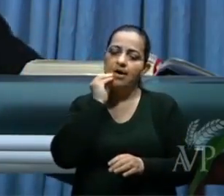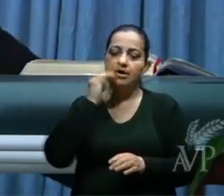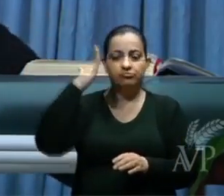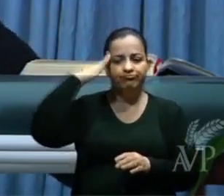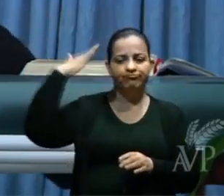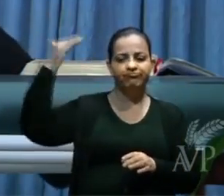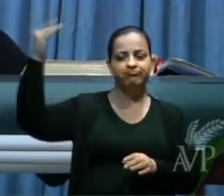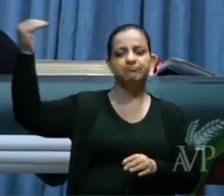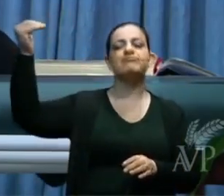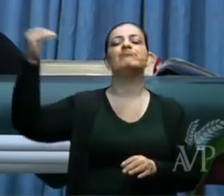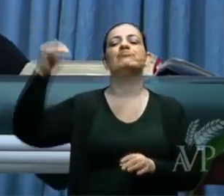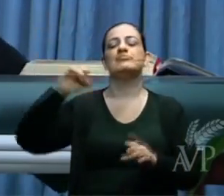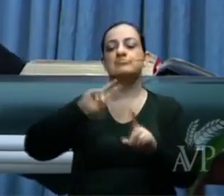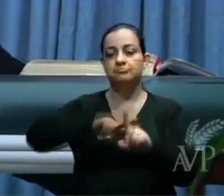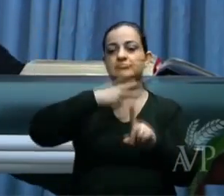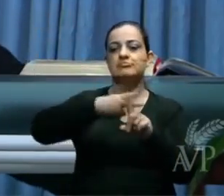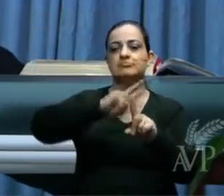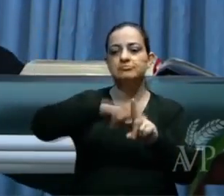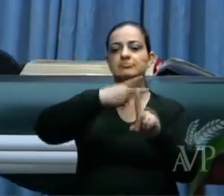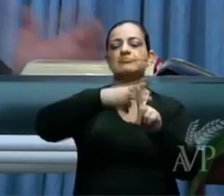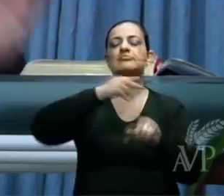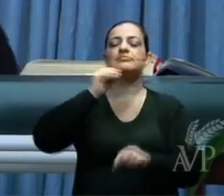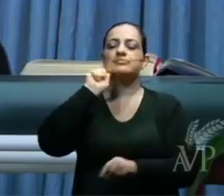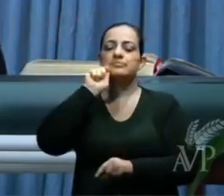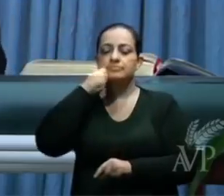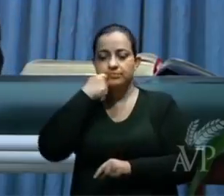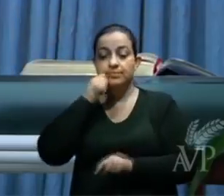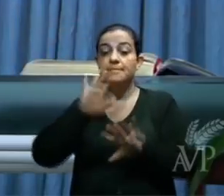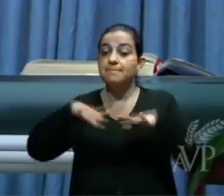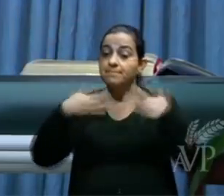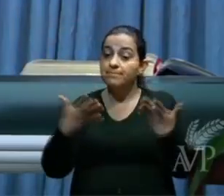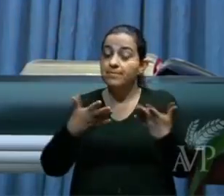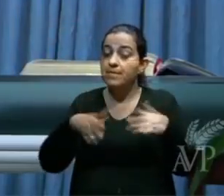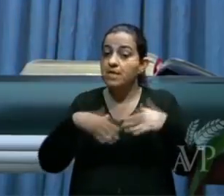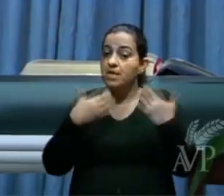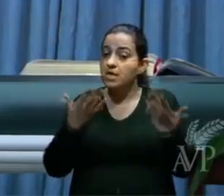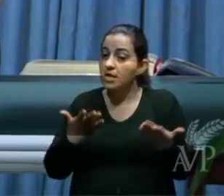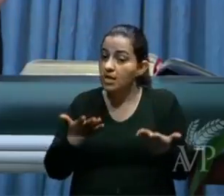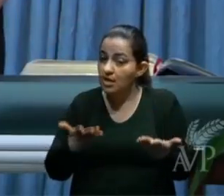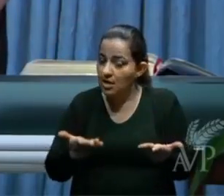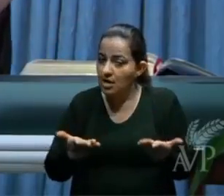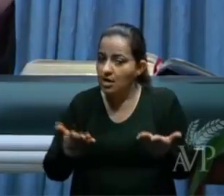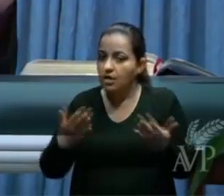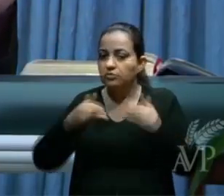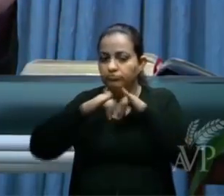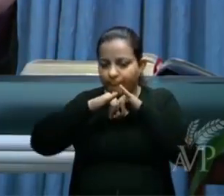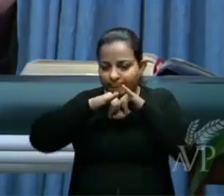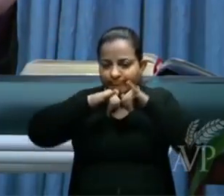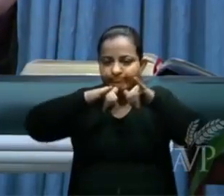multiplicar os pães mas quando veio a mensagem